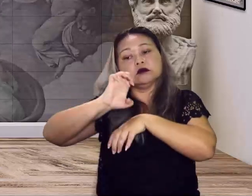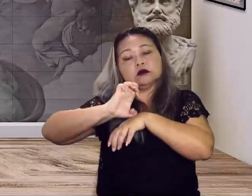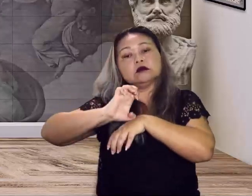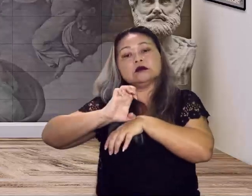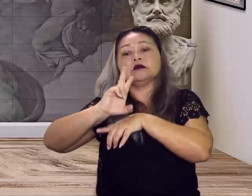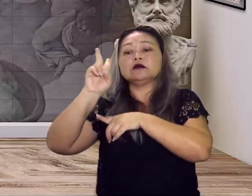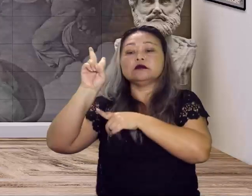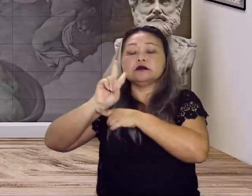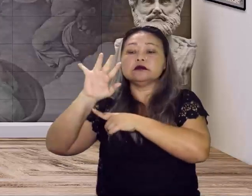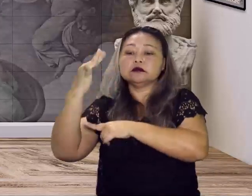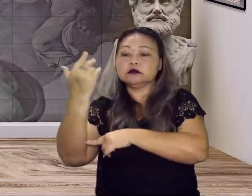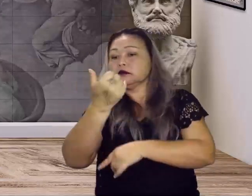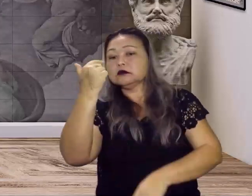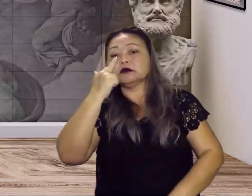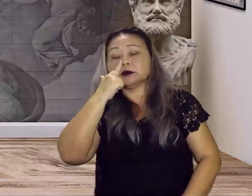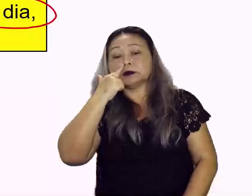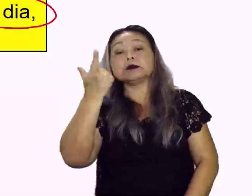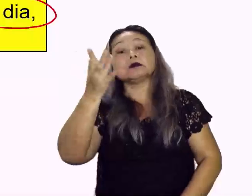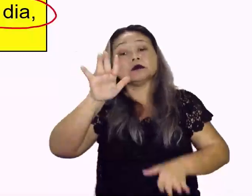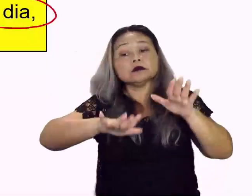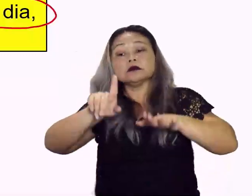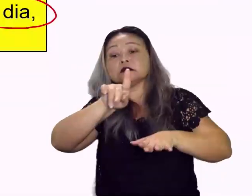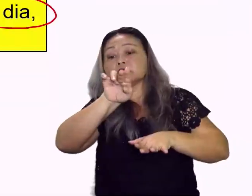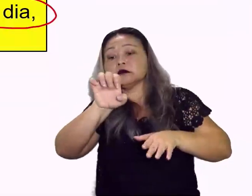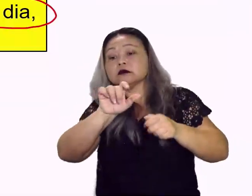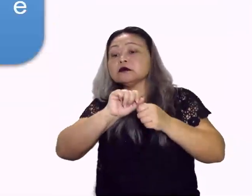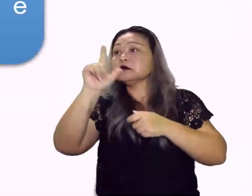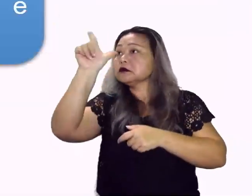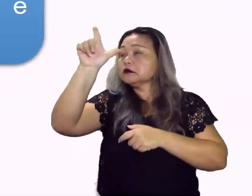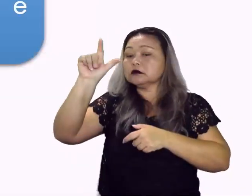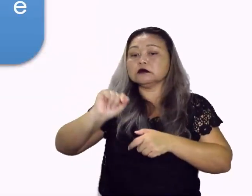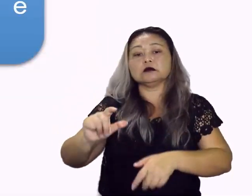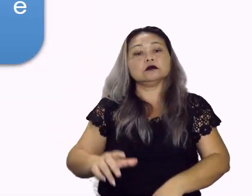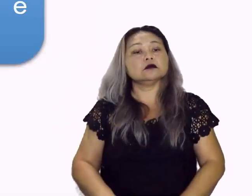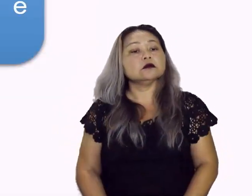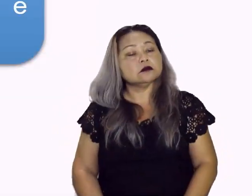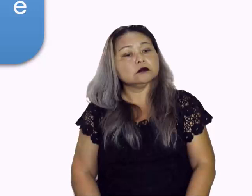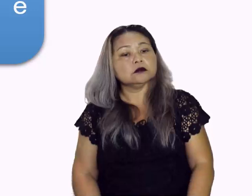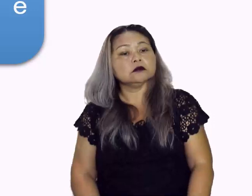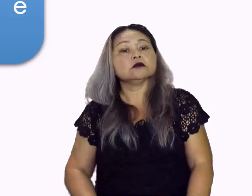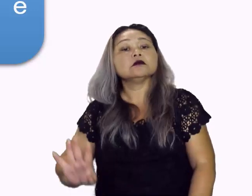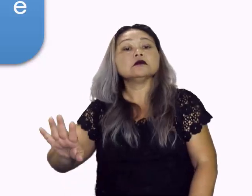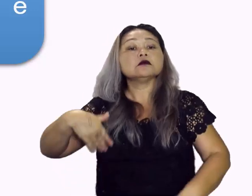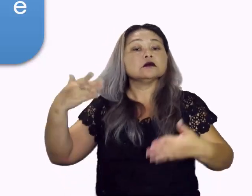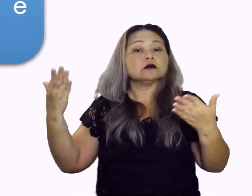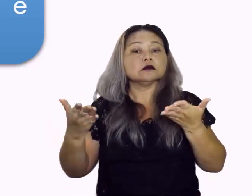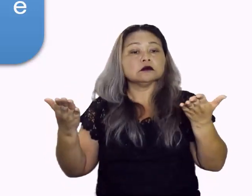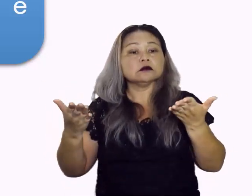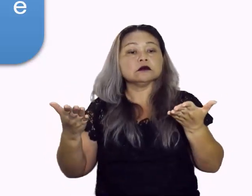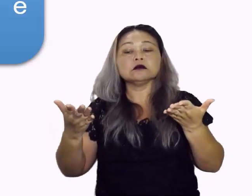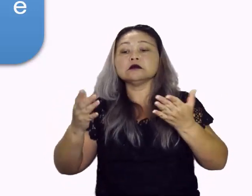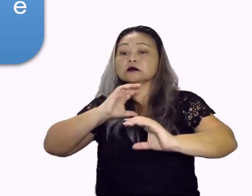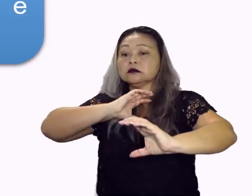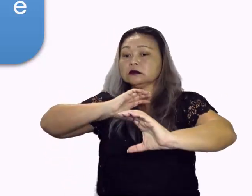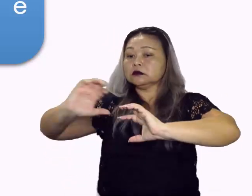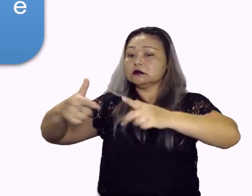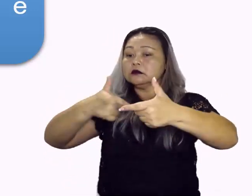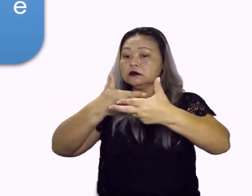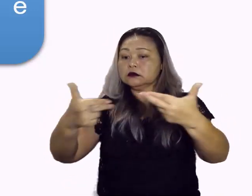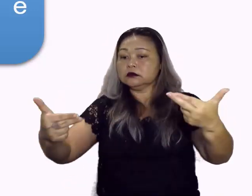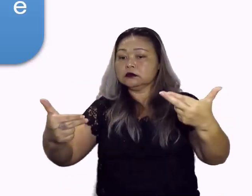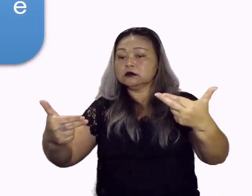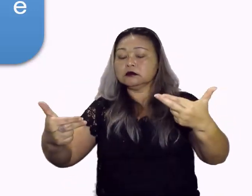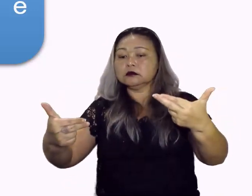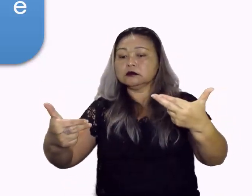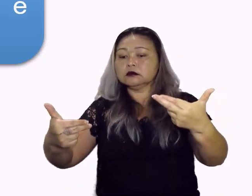eles defendem. Vamos lá? Assim como Zeus era do trovão, né? Nos dias de hoje, os meios de comunicação, veja